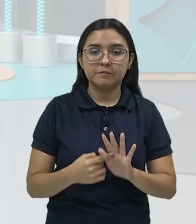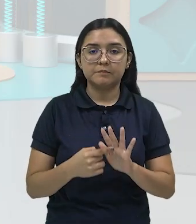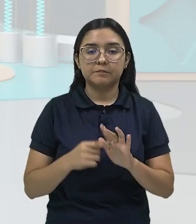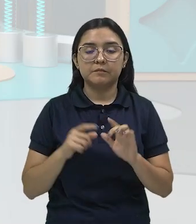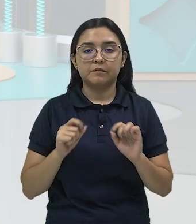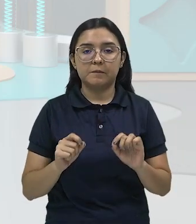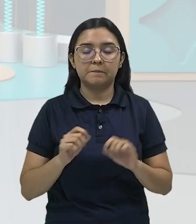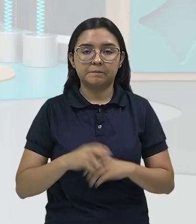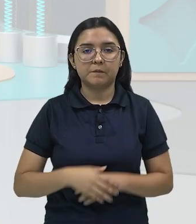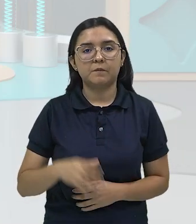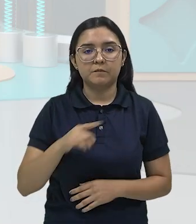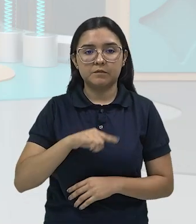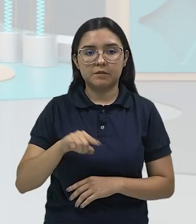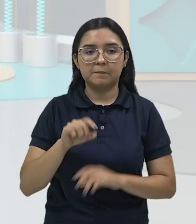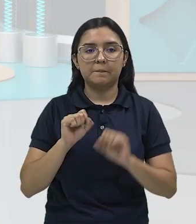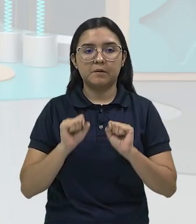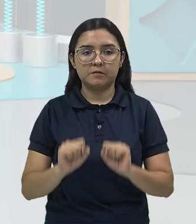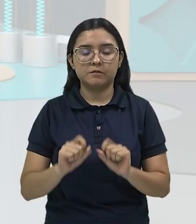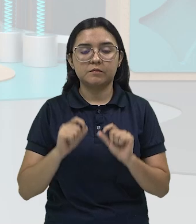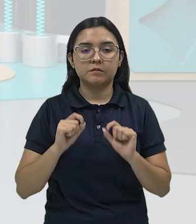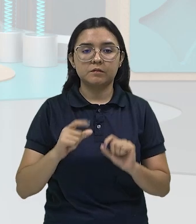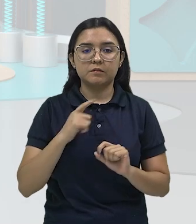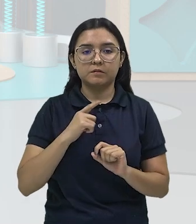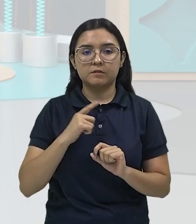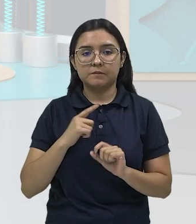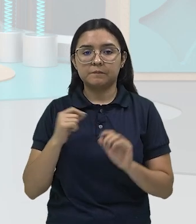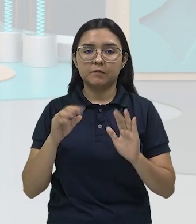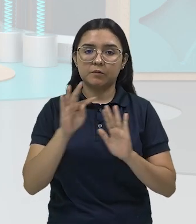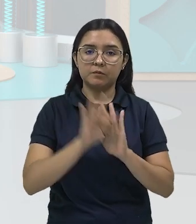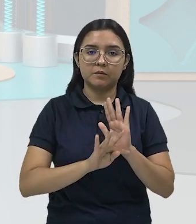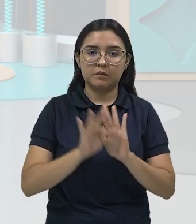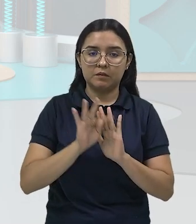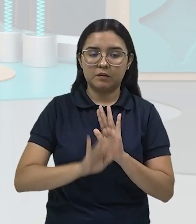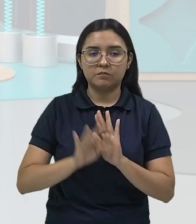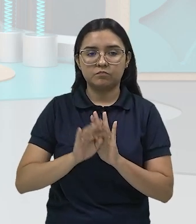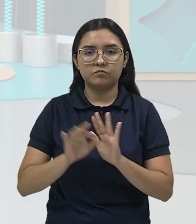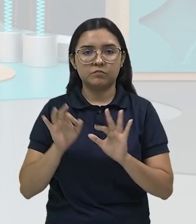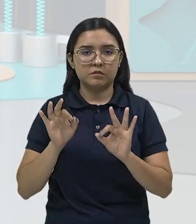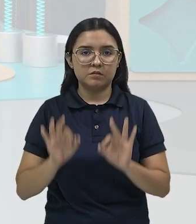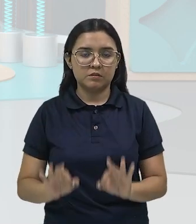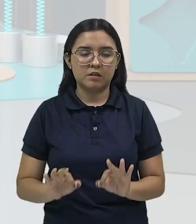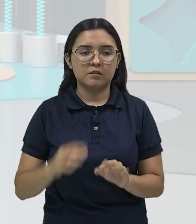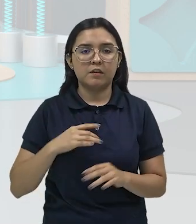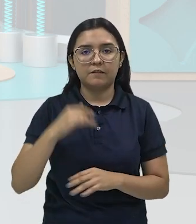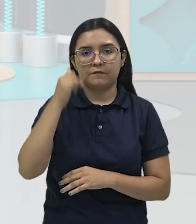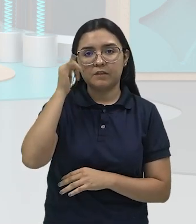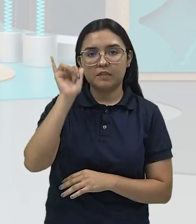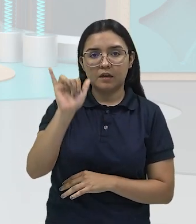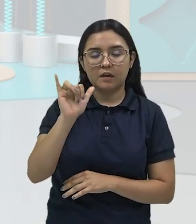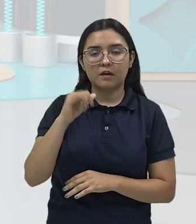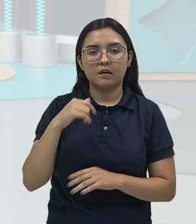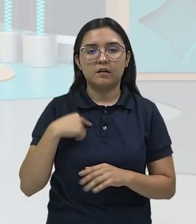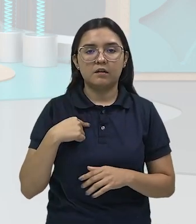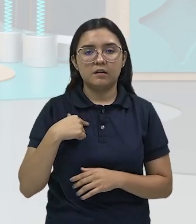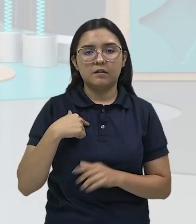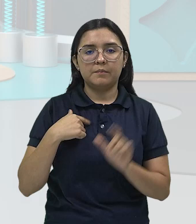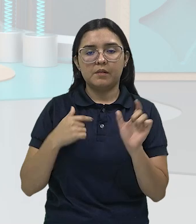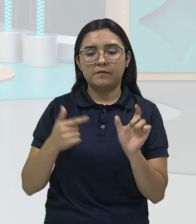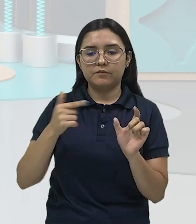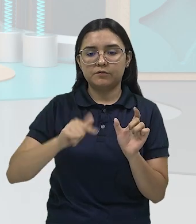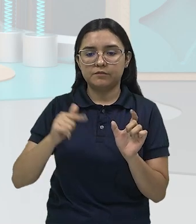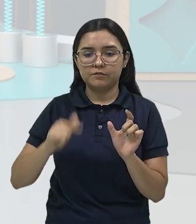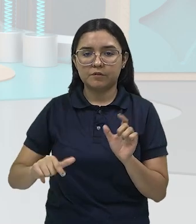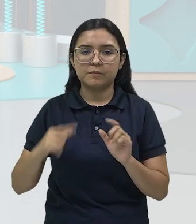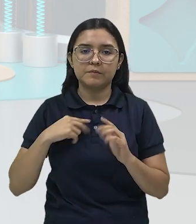para que você possa manter uma progressão textual adequada, sem repetições, que de fato tornem essa